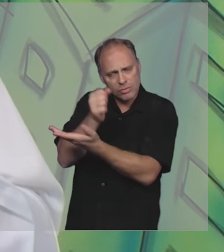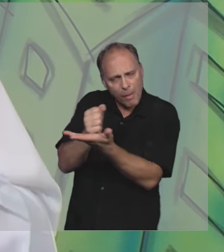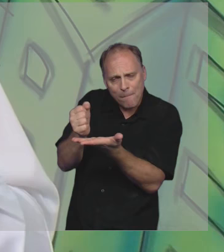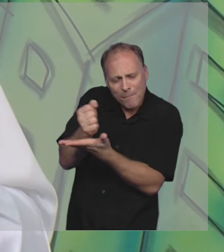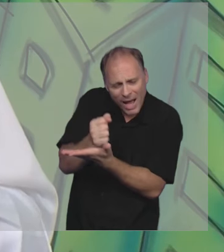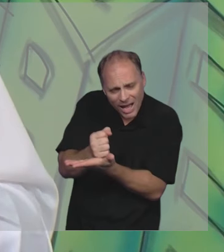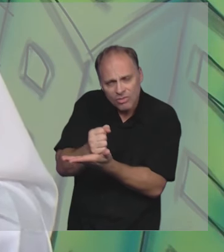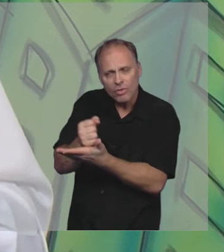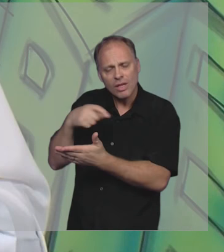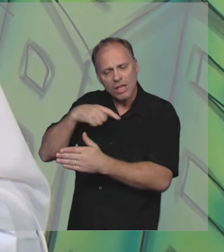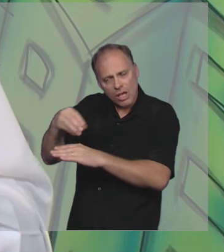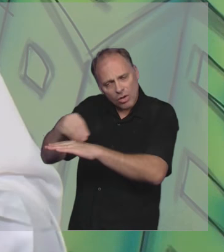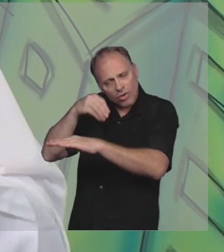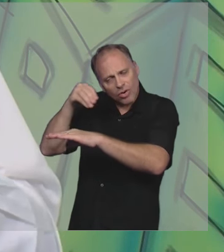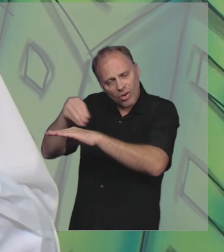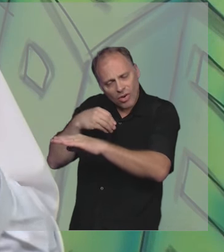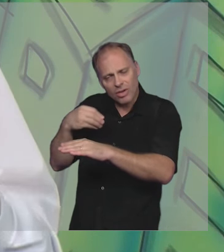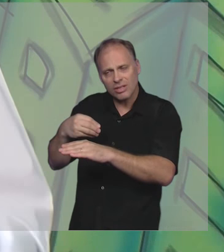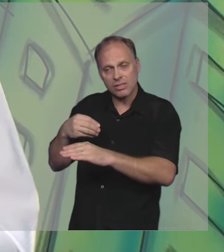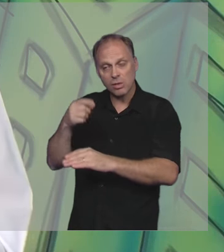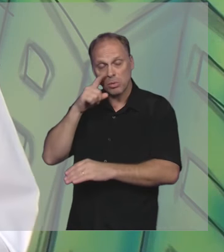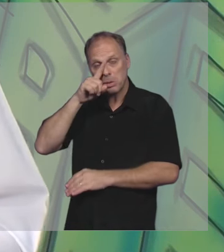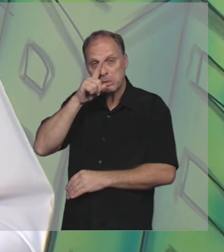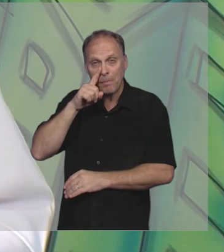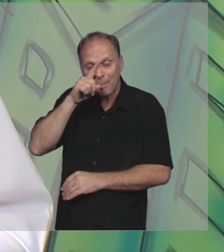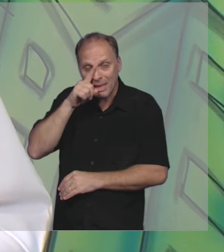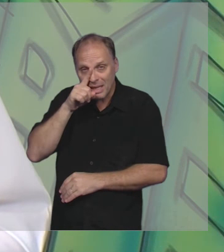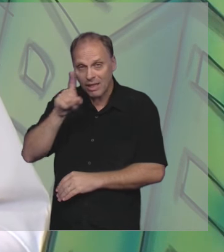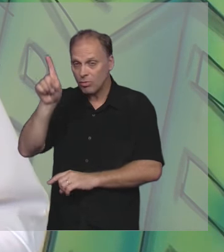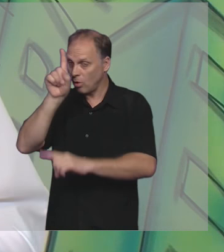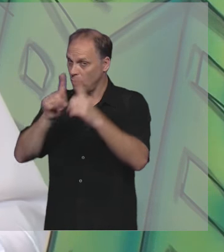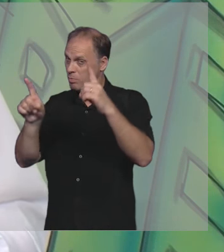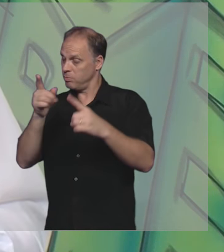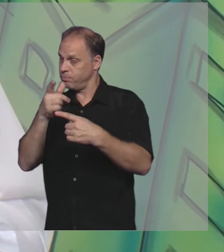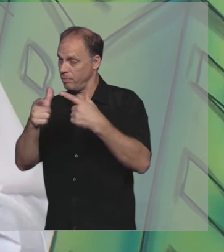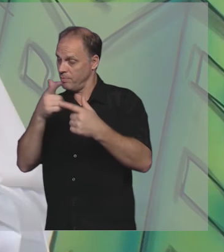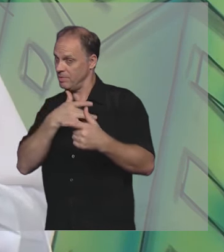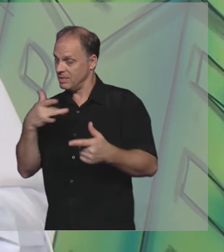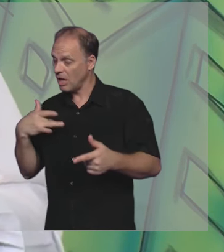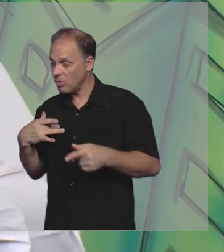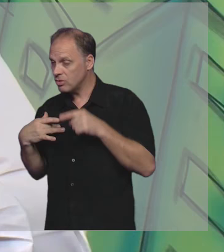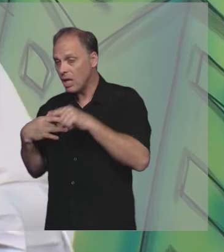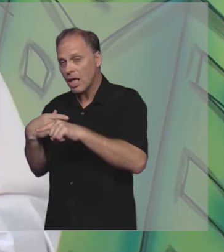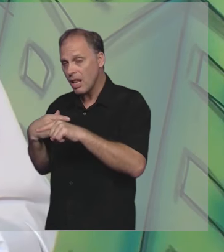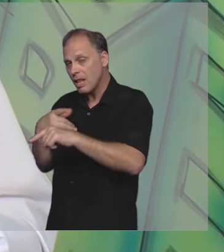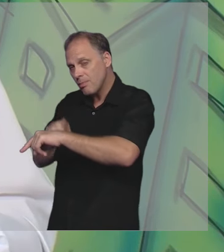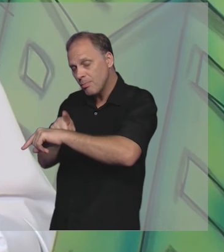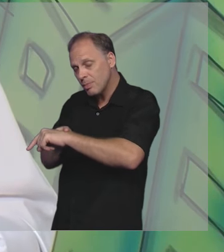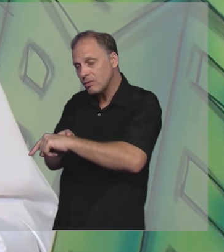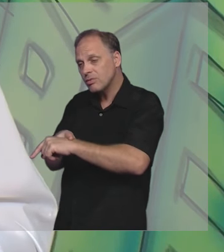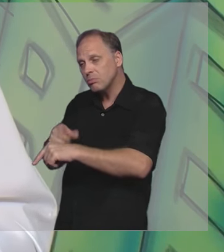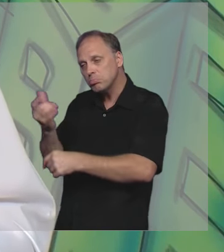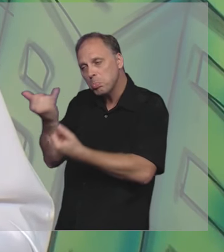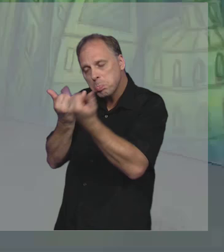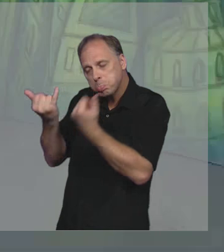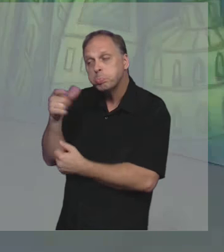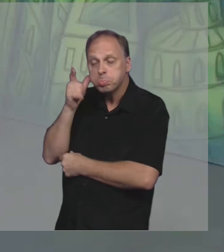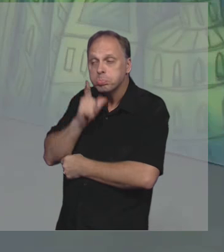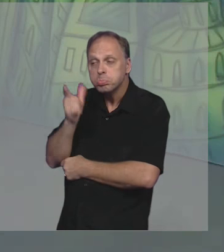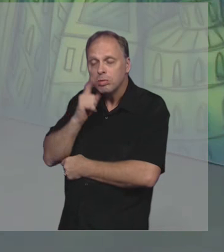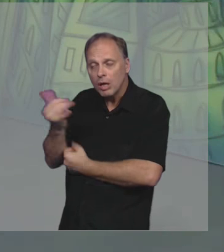ele vai receber orientações sobre os riscos de agravos à saúde. Ele, no momento que ele recebe